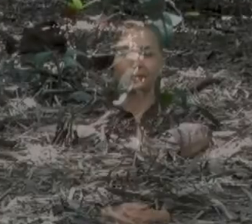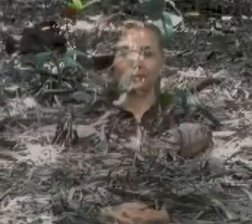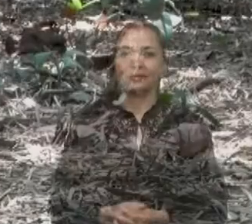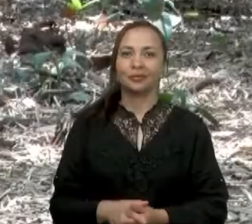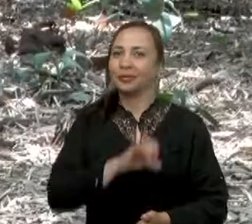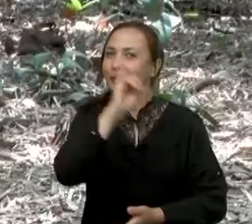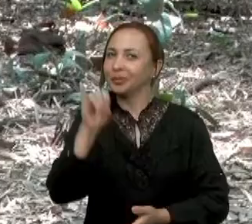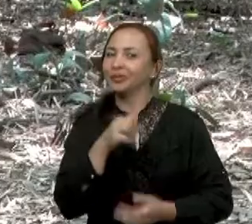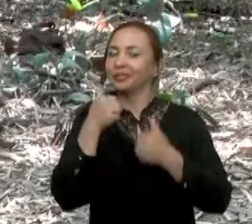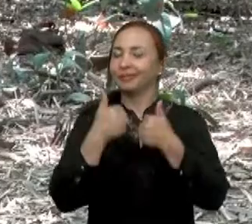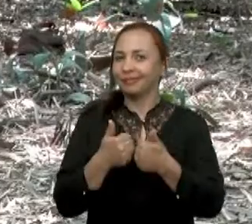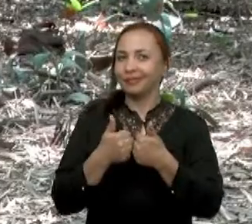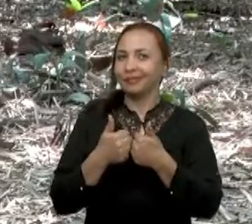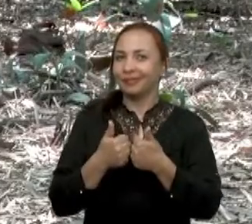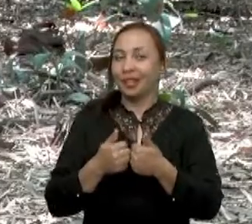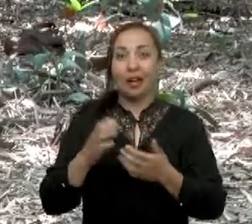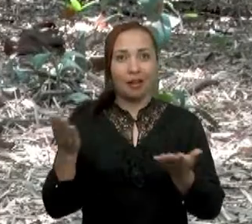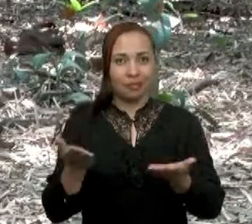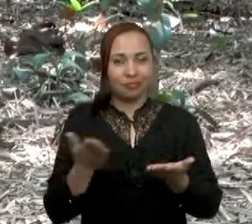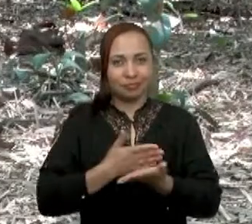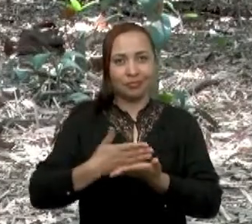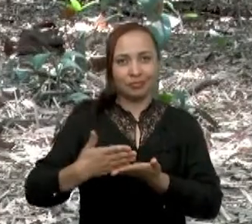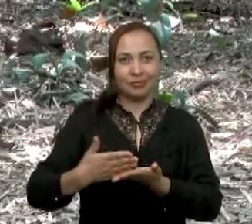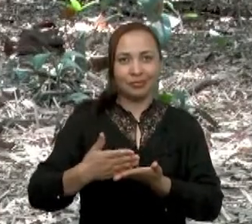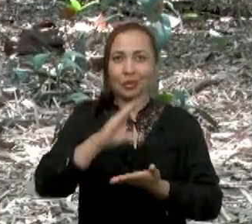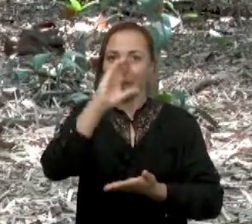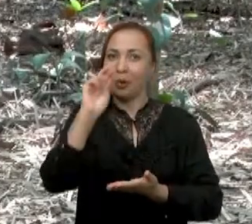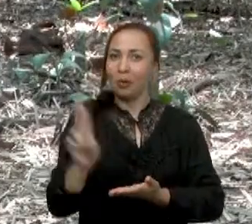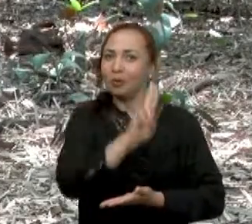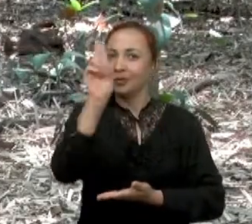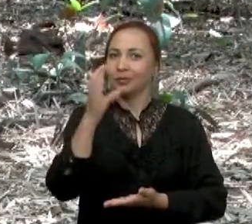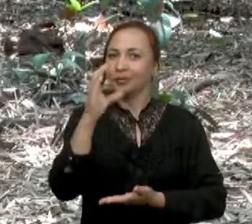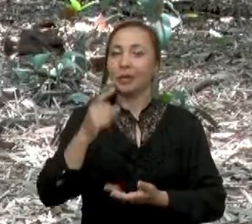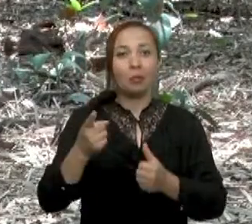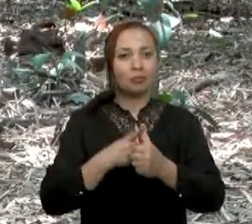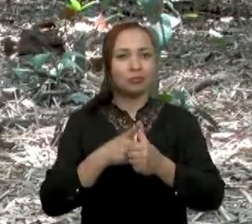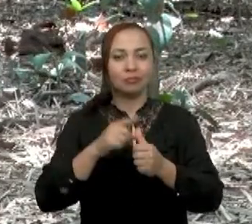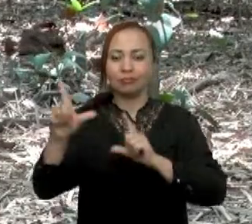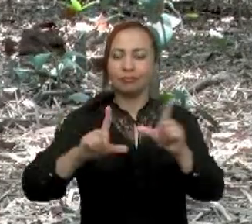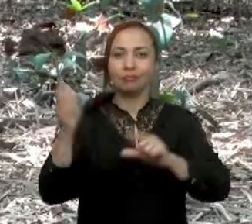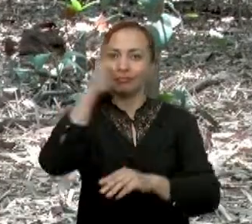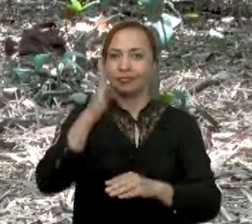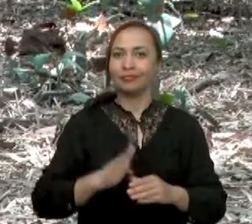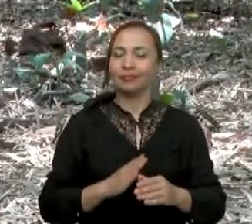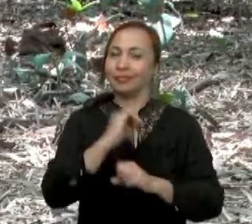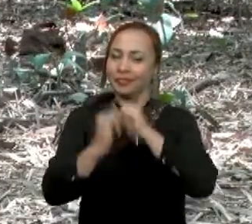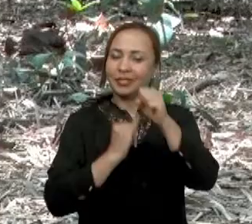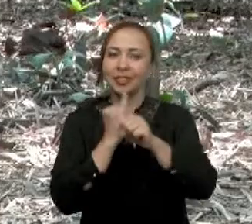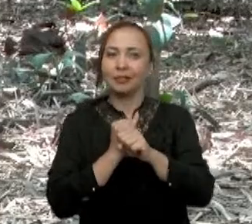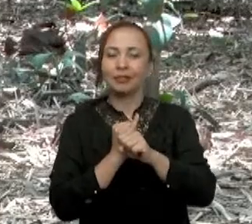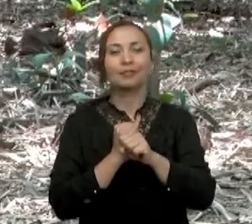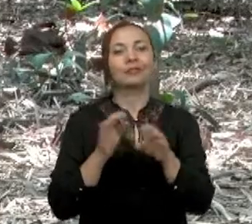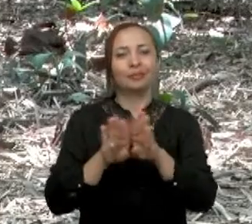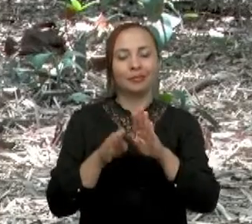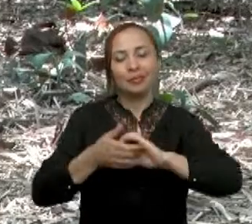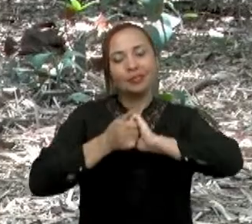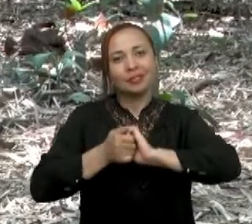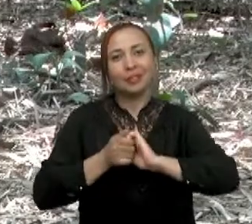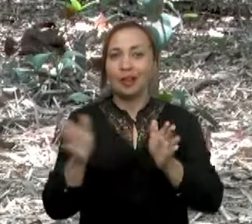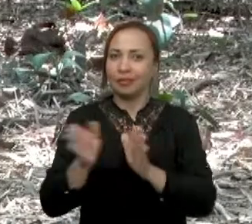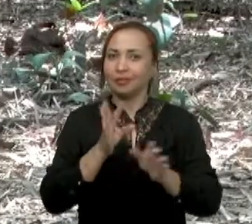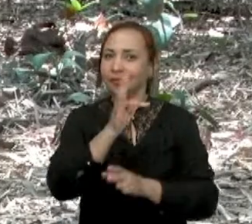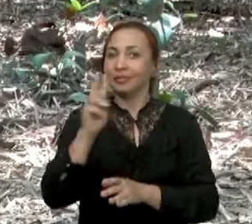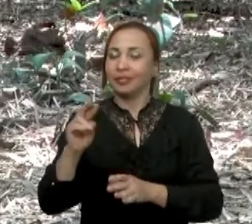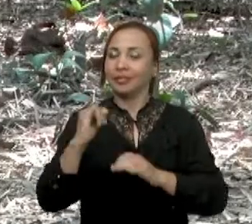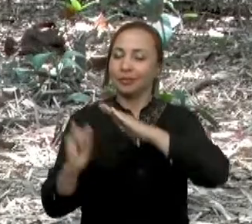o Olá tudo bem no ar mais um niver ciência o primeiro programa brasileiro de TV e internet fruto de uma